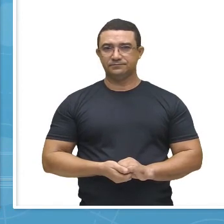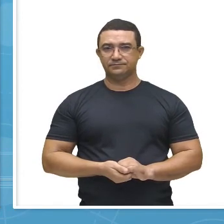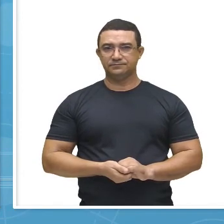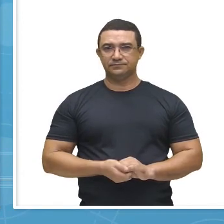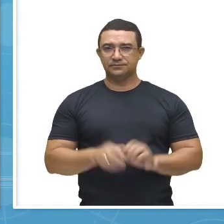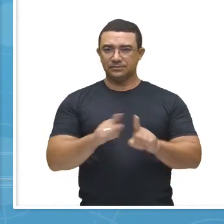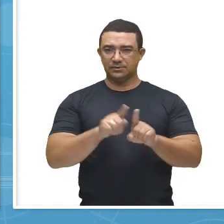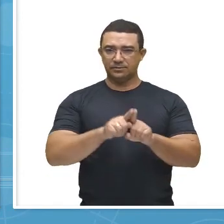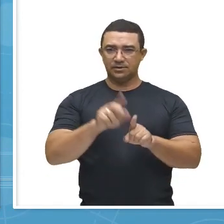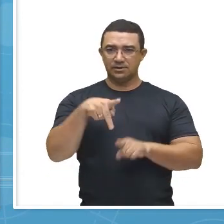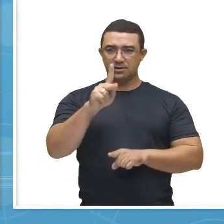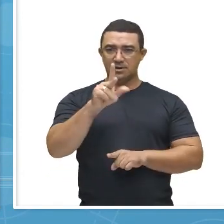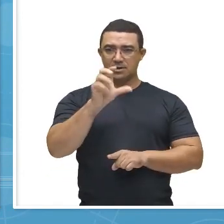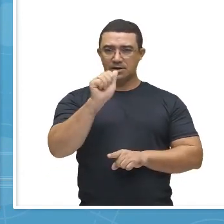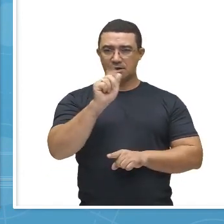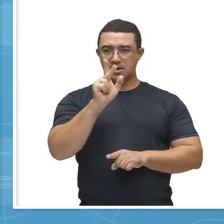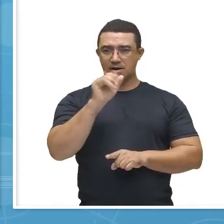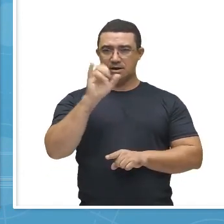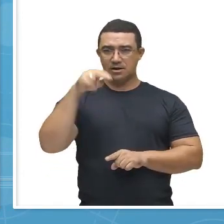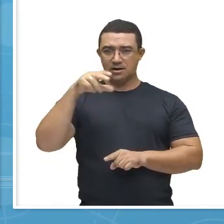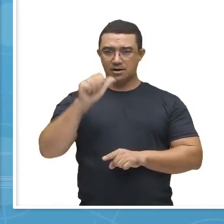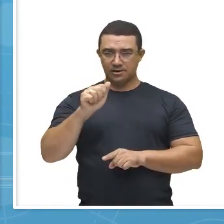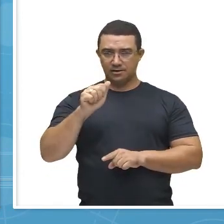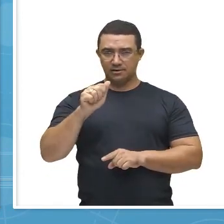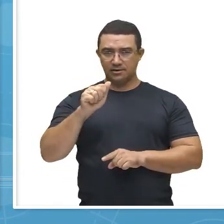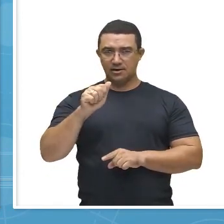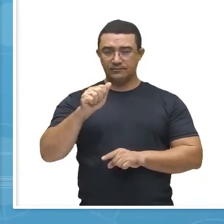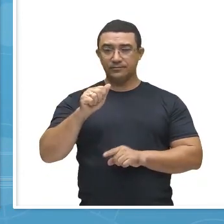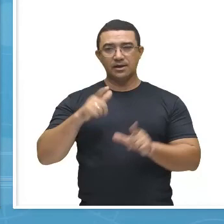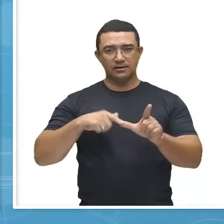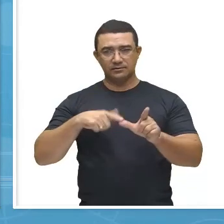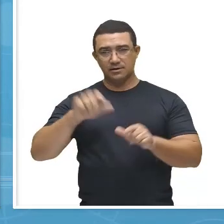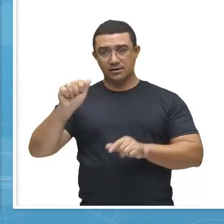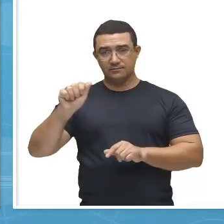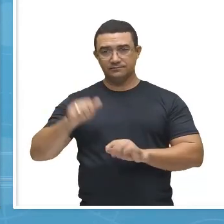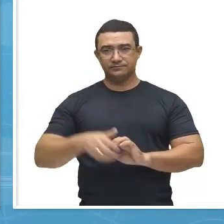a Karina Paola, da Escola Estadual Presidente Figueiredo, letra A.